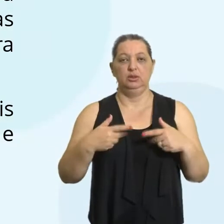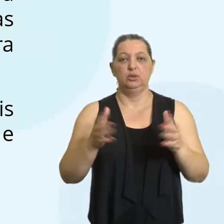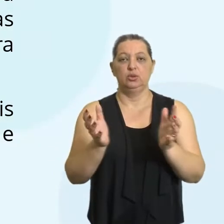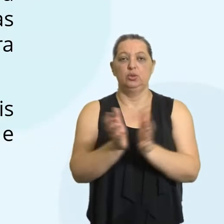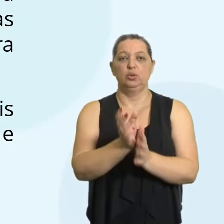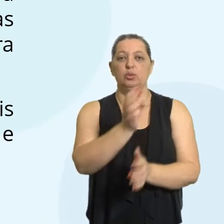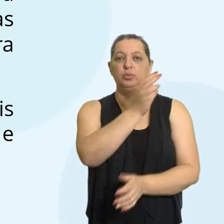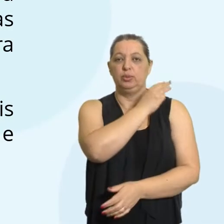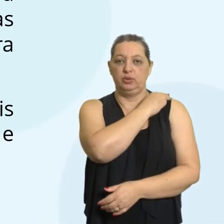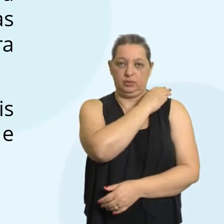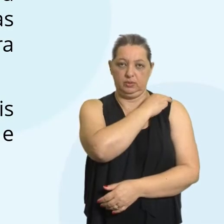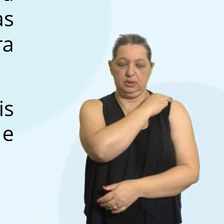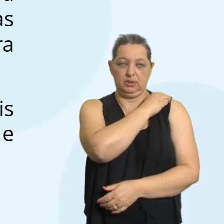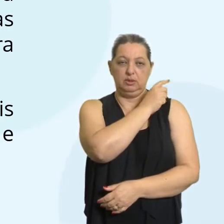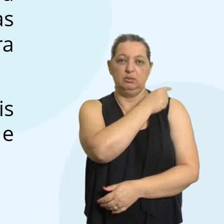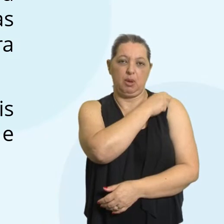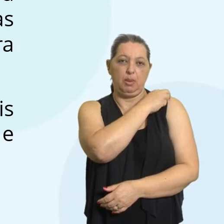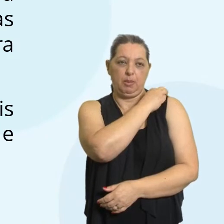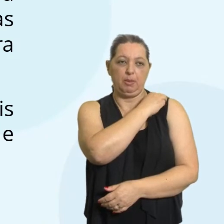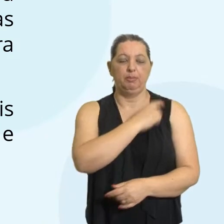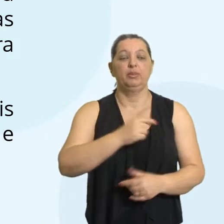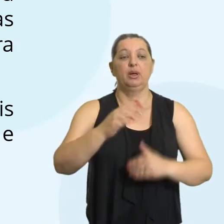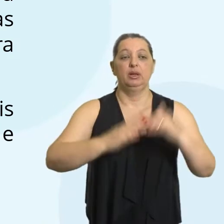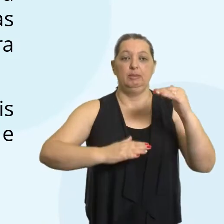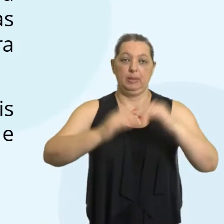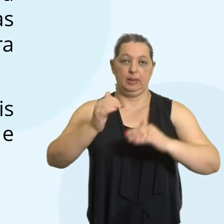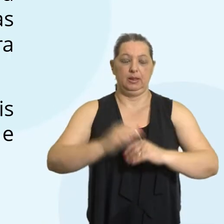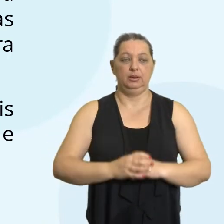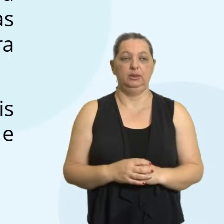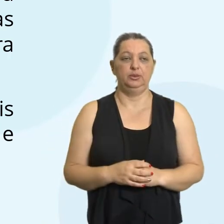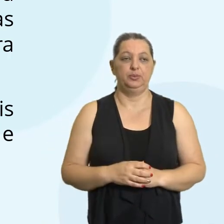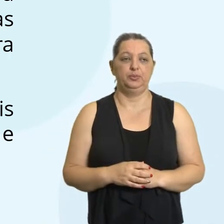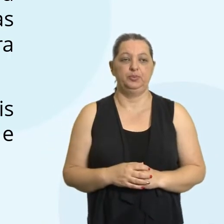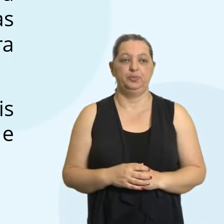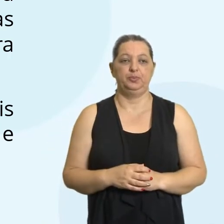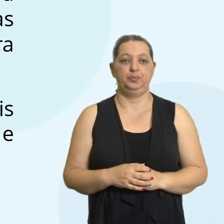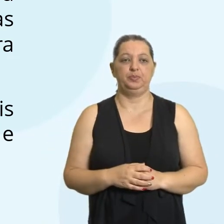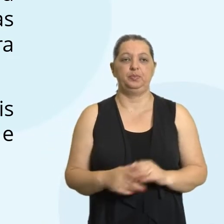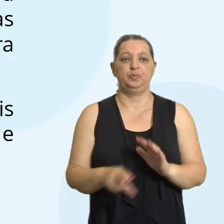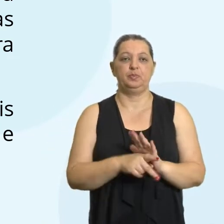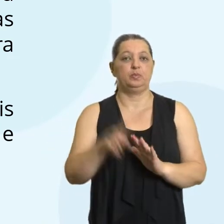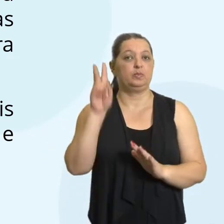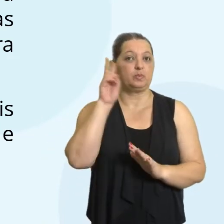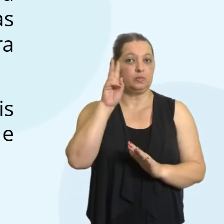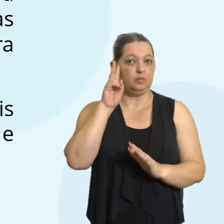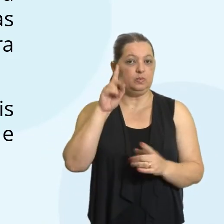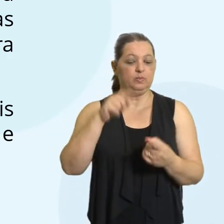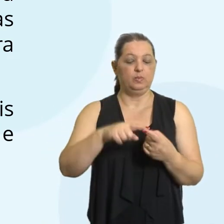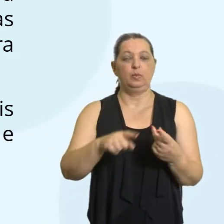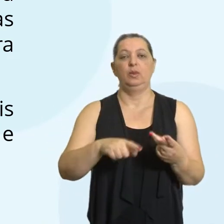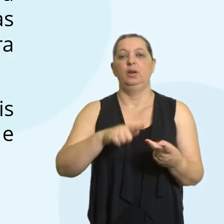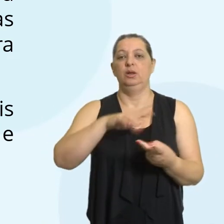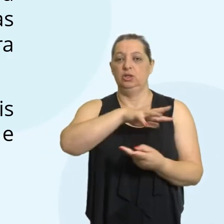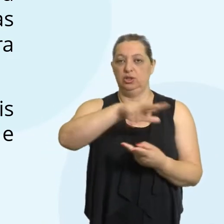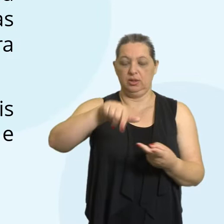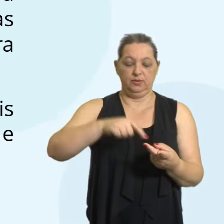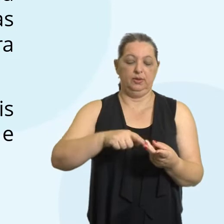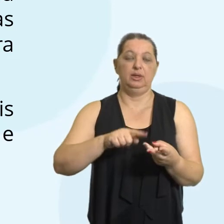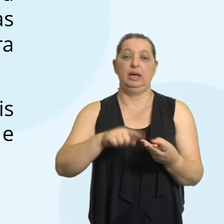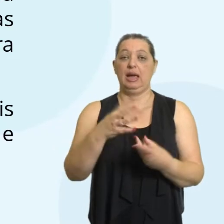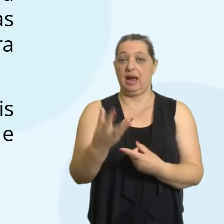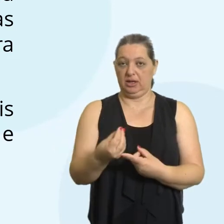então trouxe para vocês algumas habilidades é uma habilidade história uma geografia e uma de arte